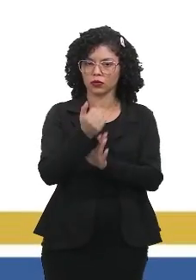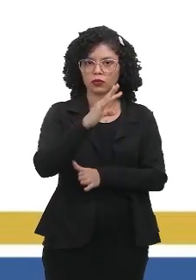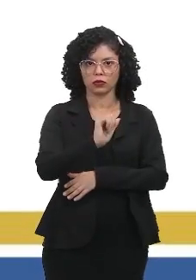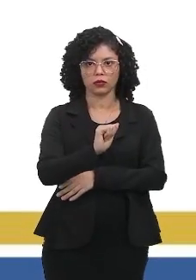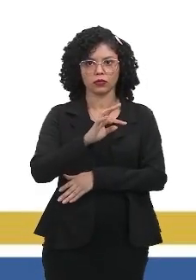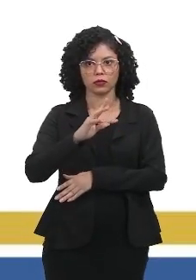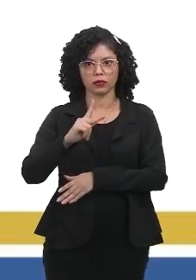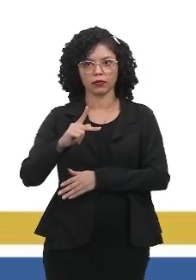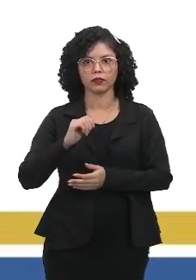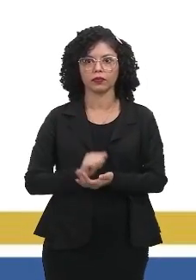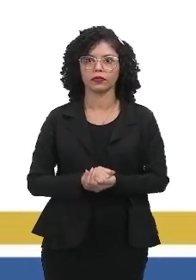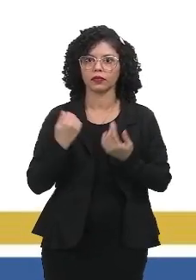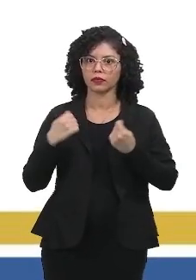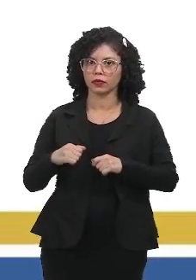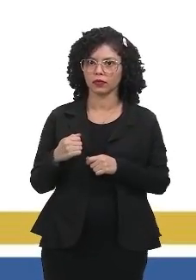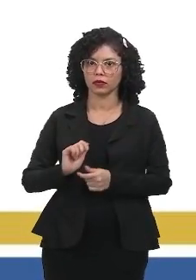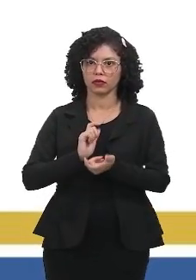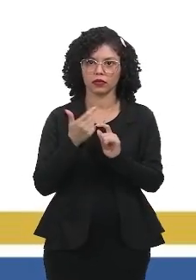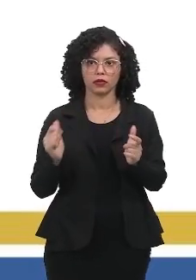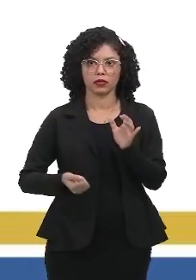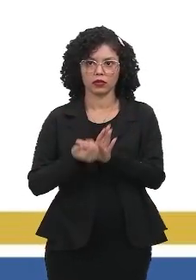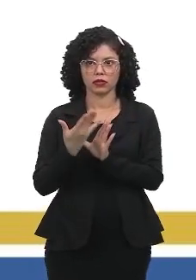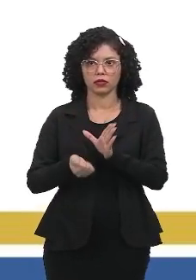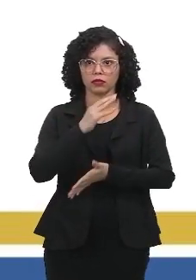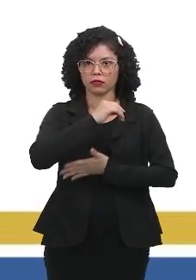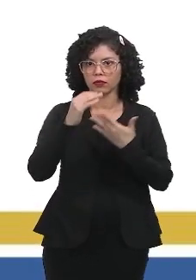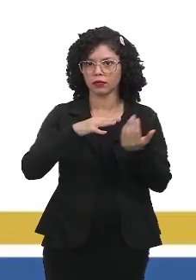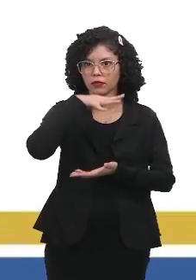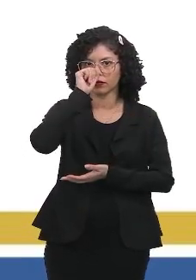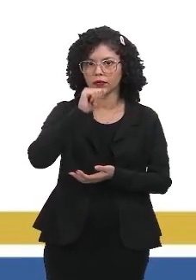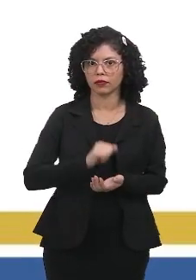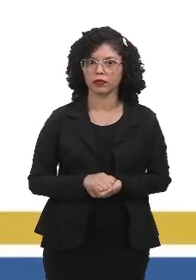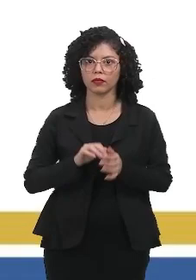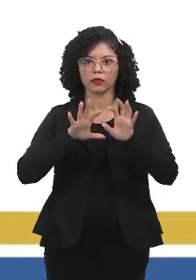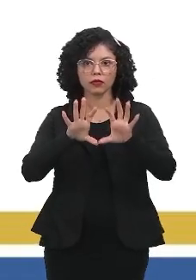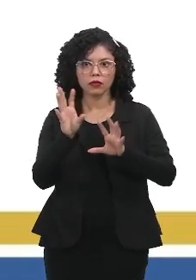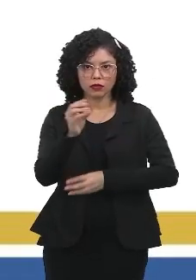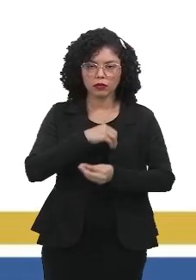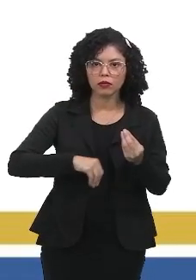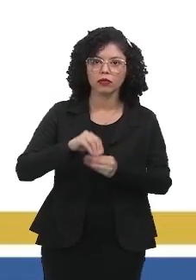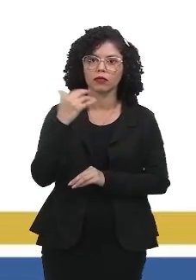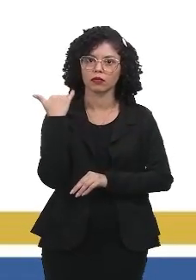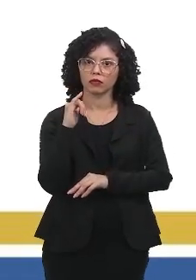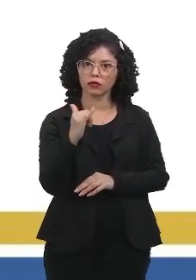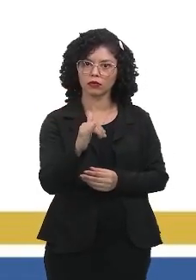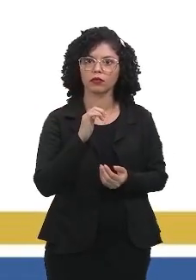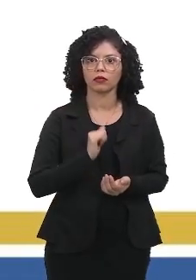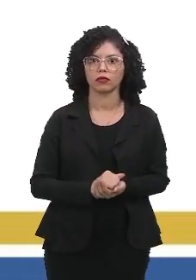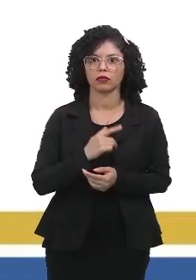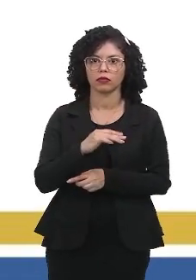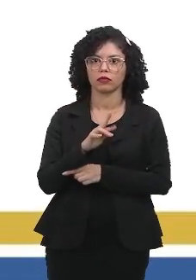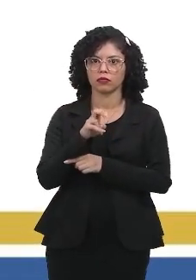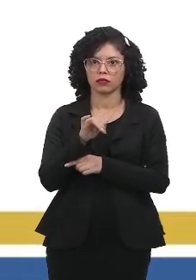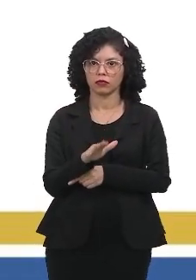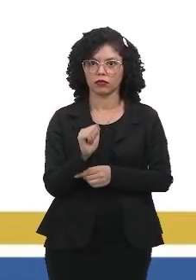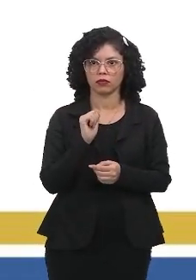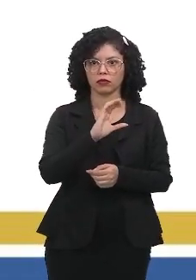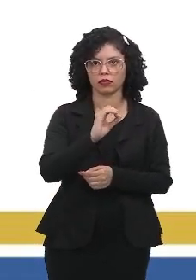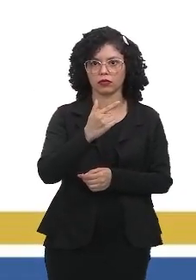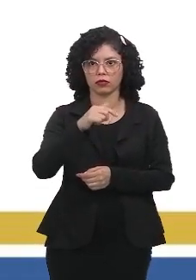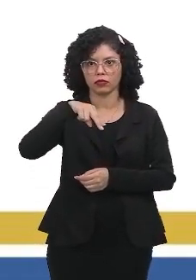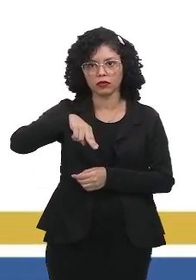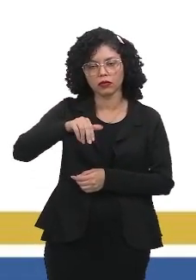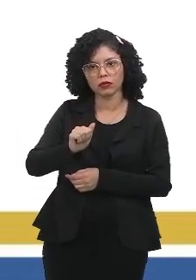ATP depende do gradiente de prótons gerado pela cadeia respiratória nessas reações os elétrons provenientes da